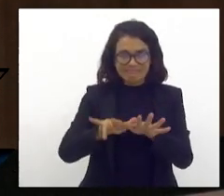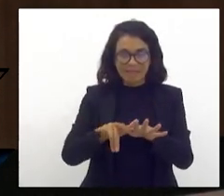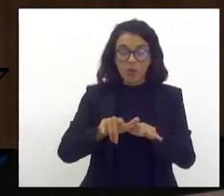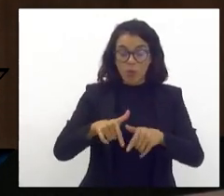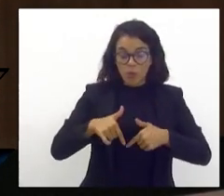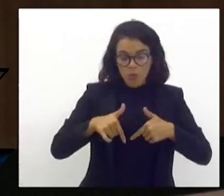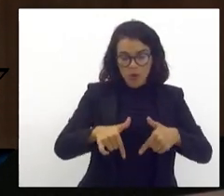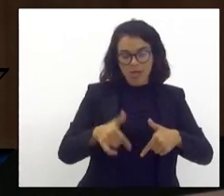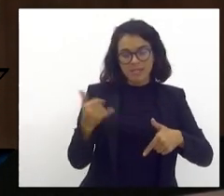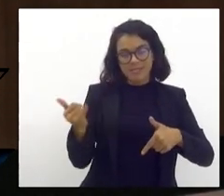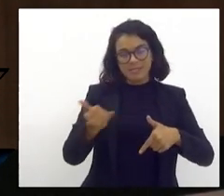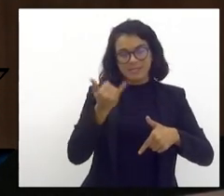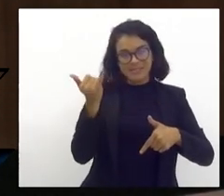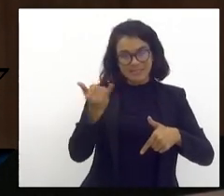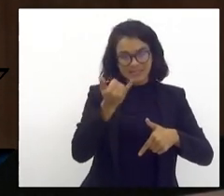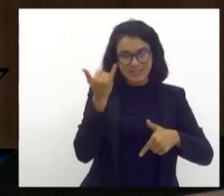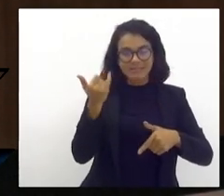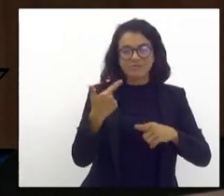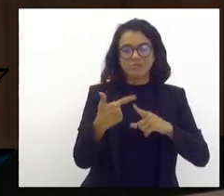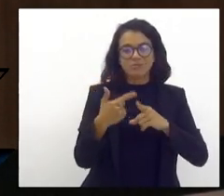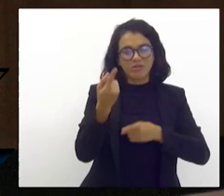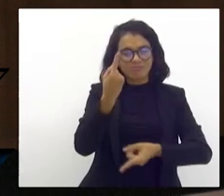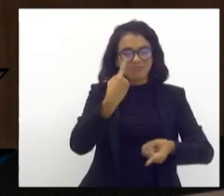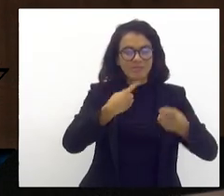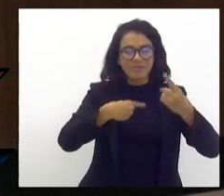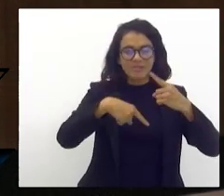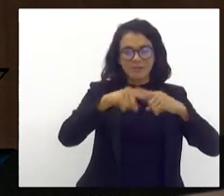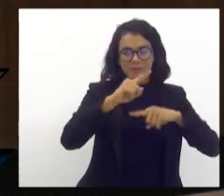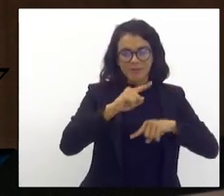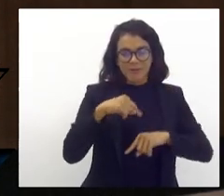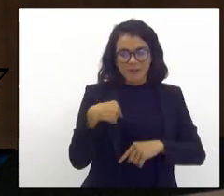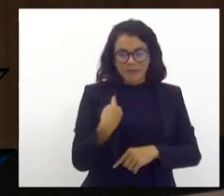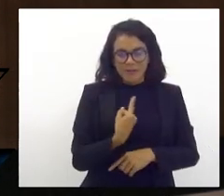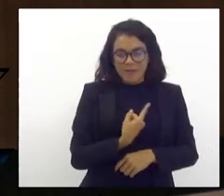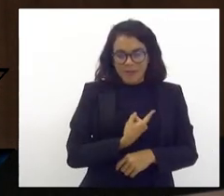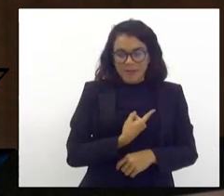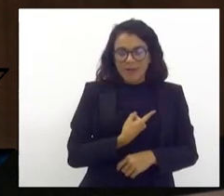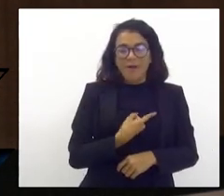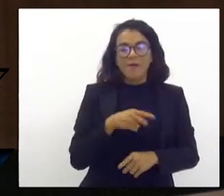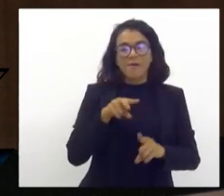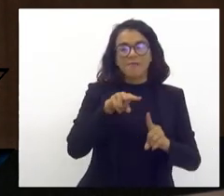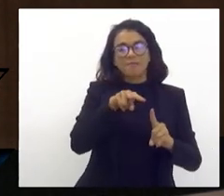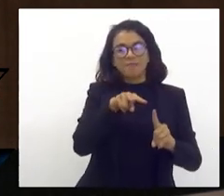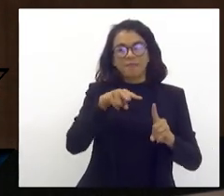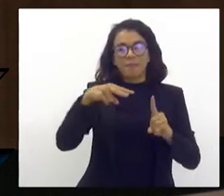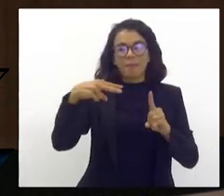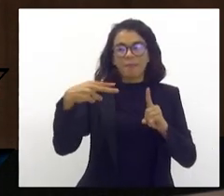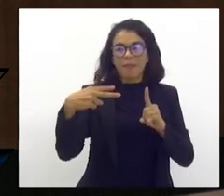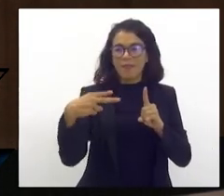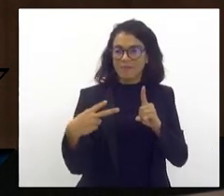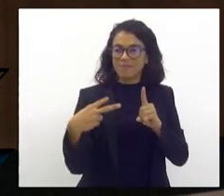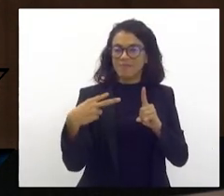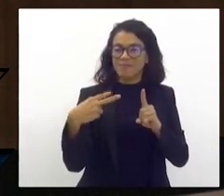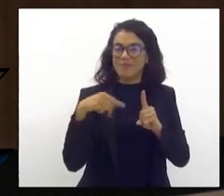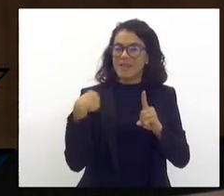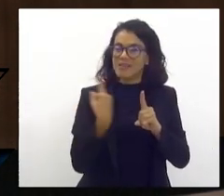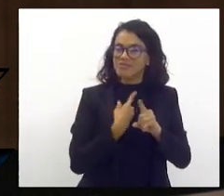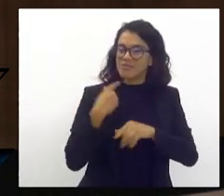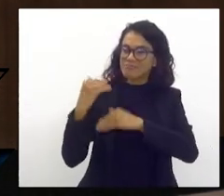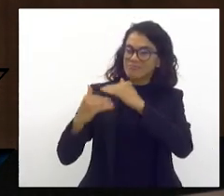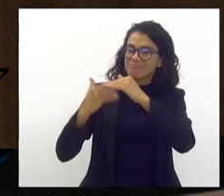muito importante porque resgata em nós a perspectiva da gente